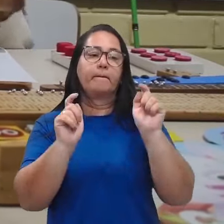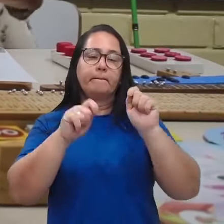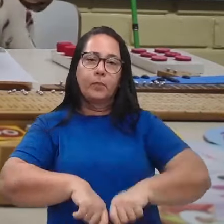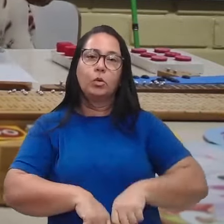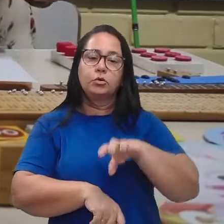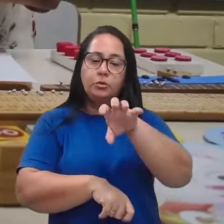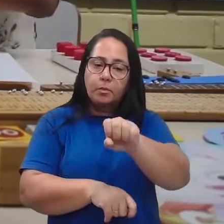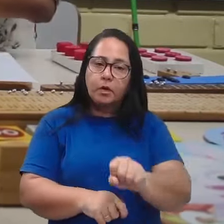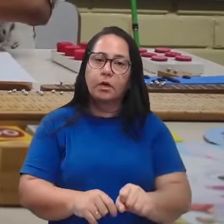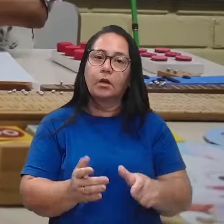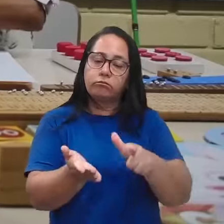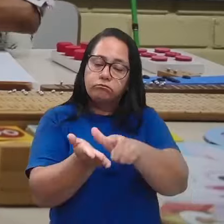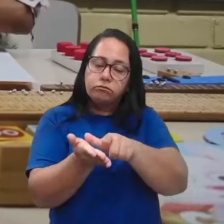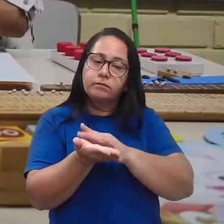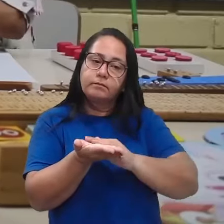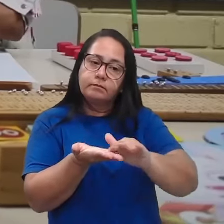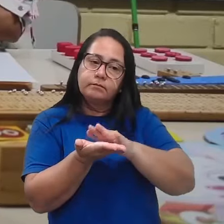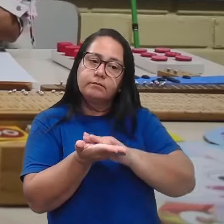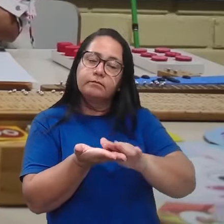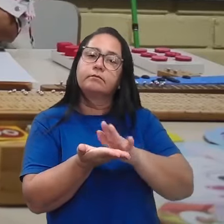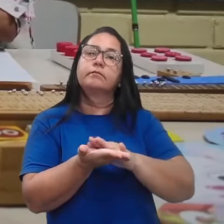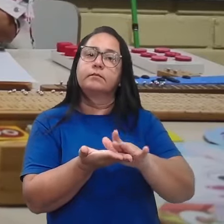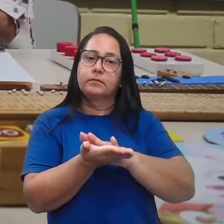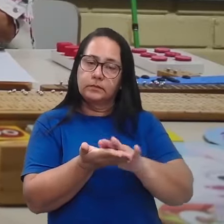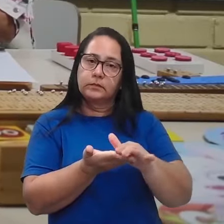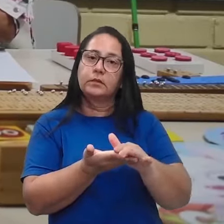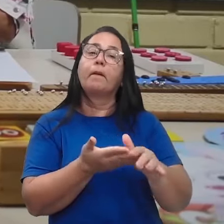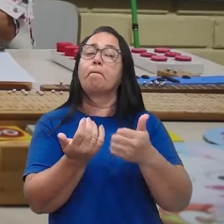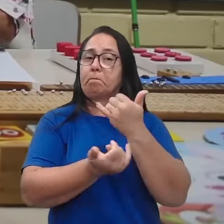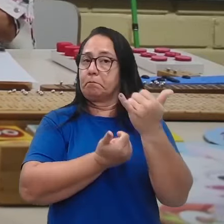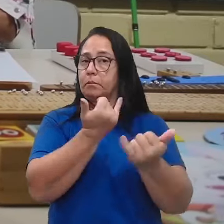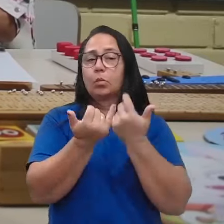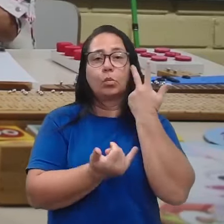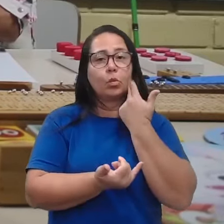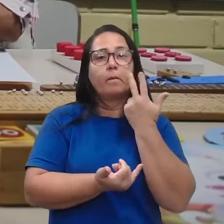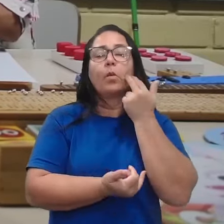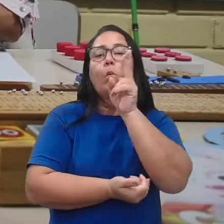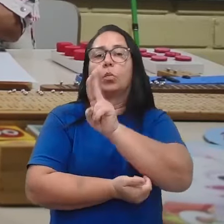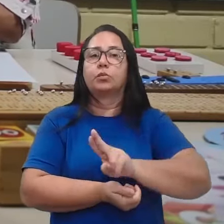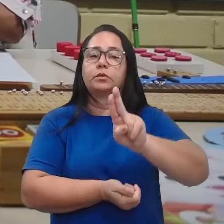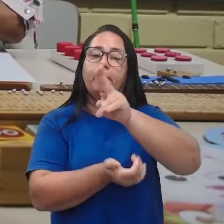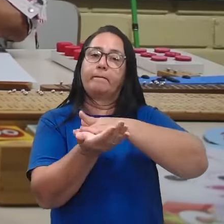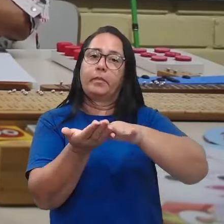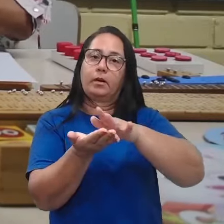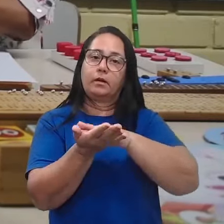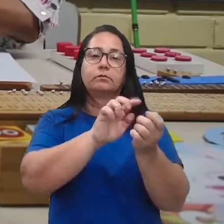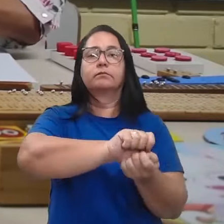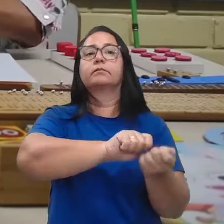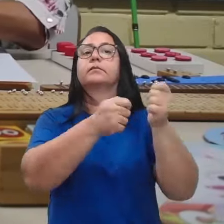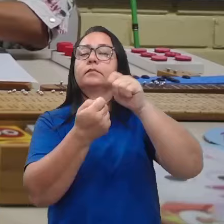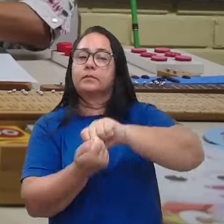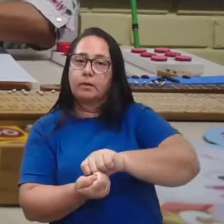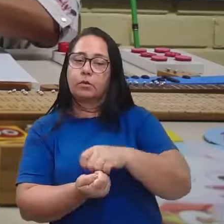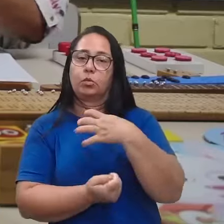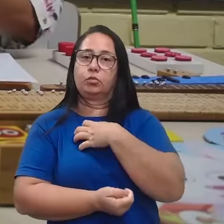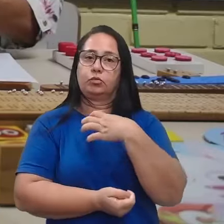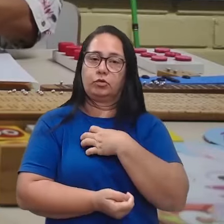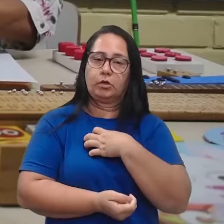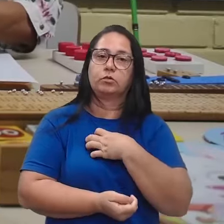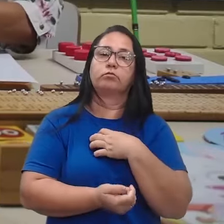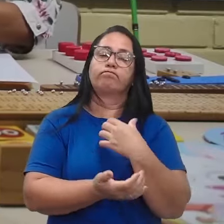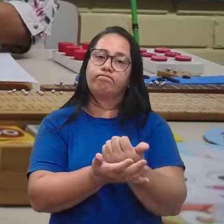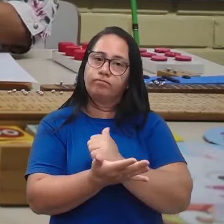e ele vai poder jogar. Está todo em braile também. Só que aí a adaptação é a forma de jogar. Eu vou